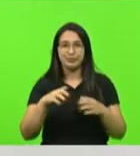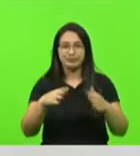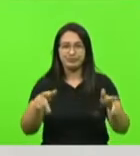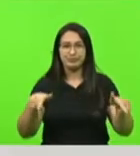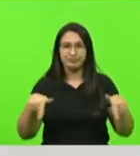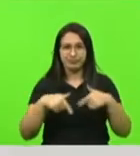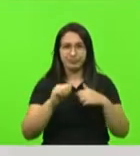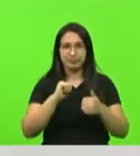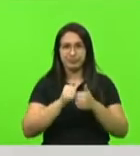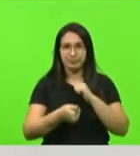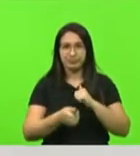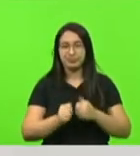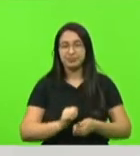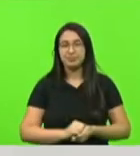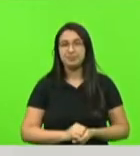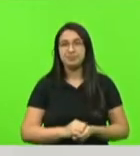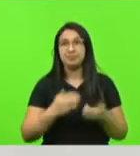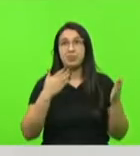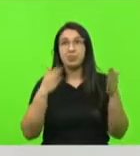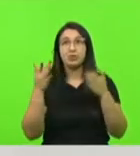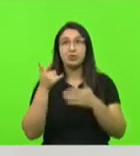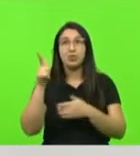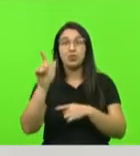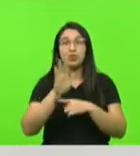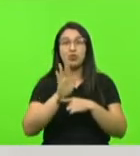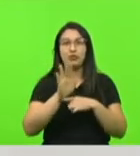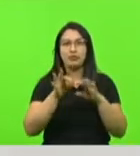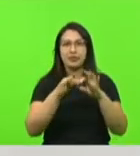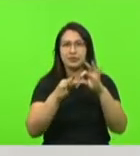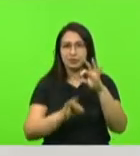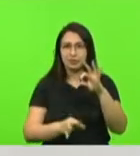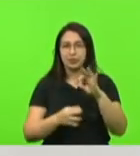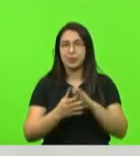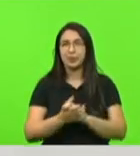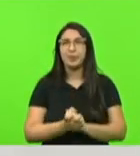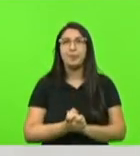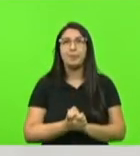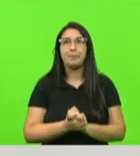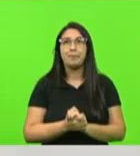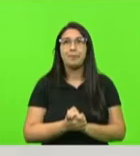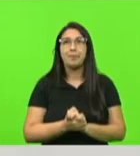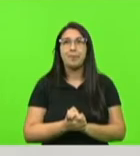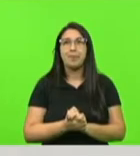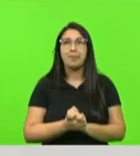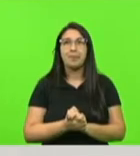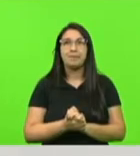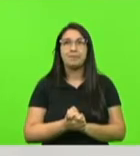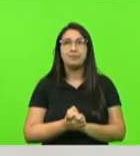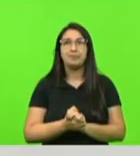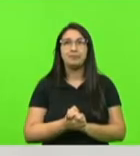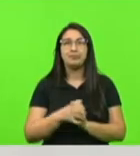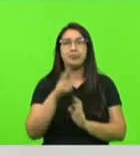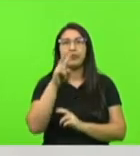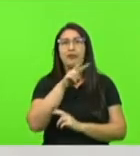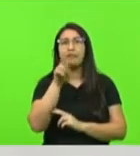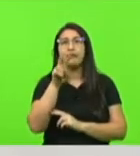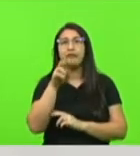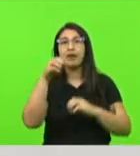passou, não sei porquê, era um vídeo um pouquinho mais longo, umas imagens da iluminação,